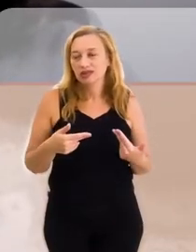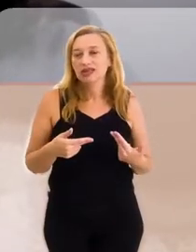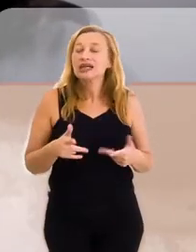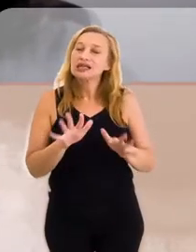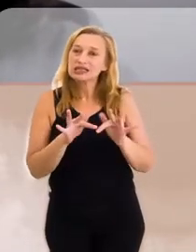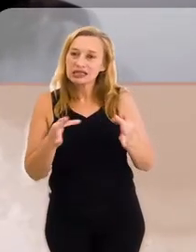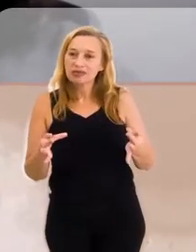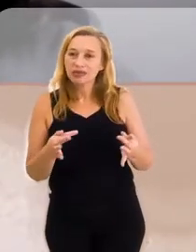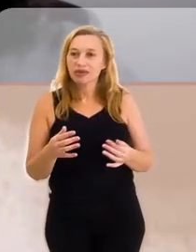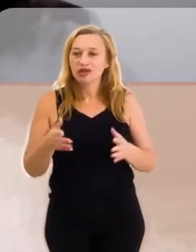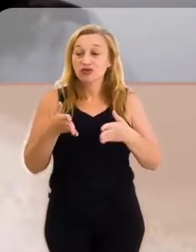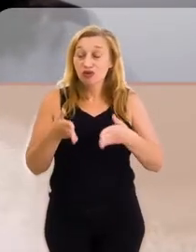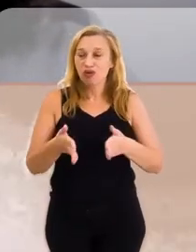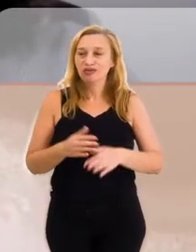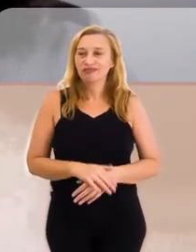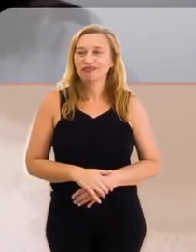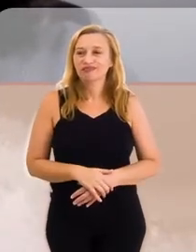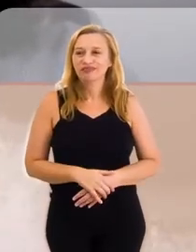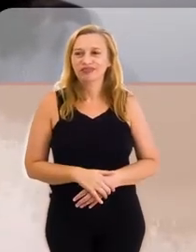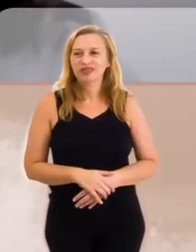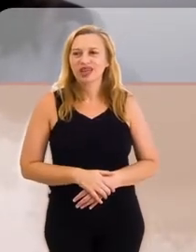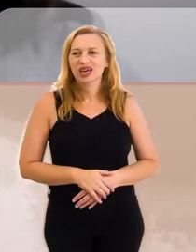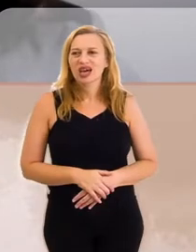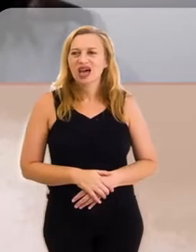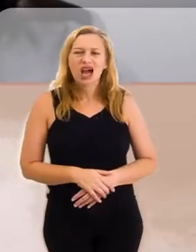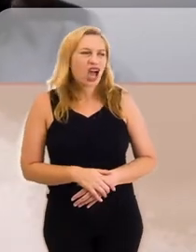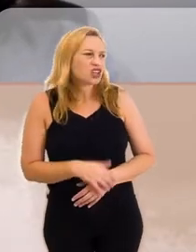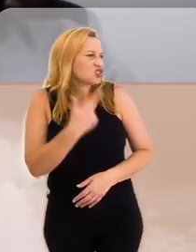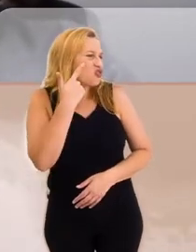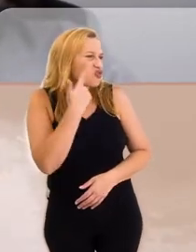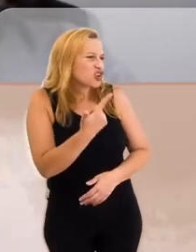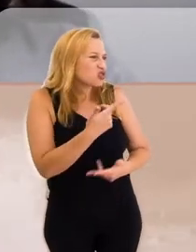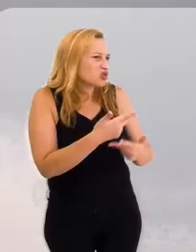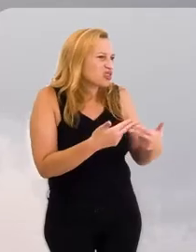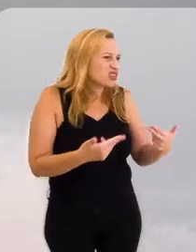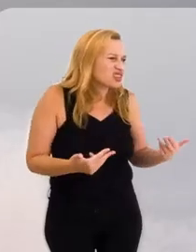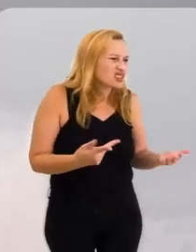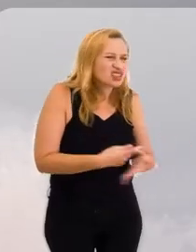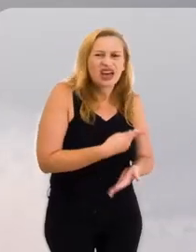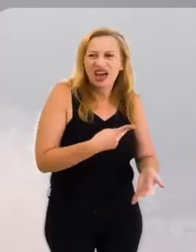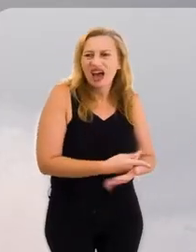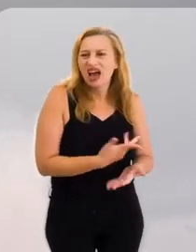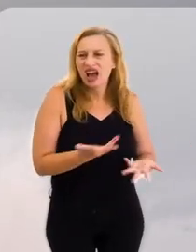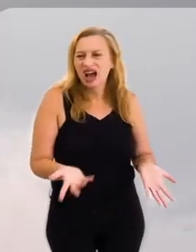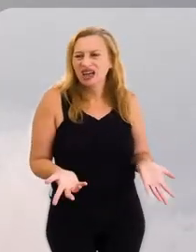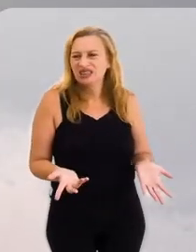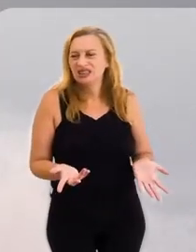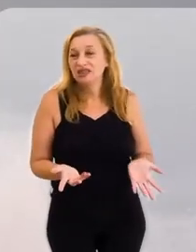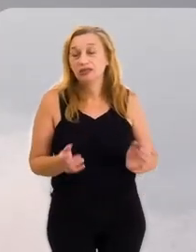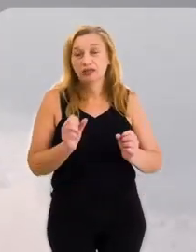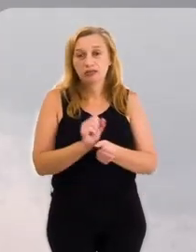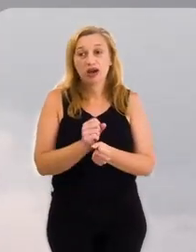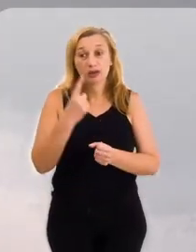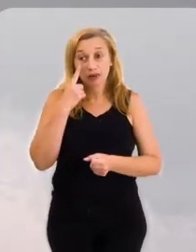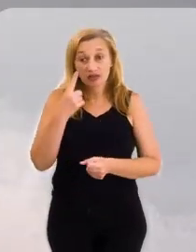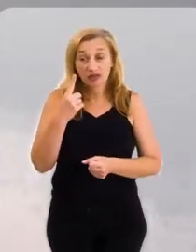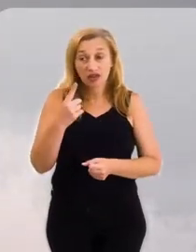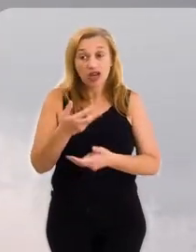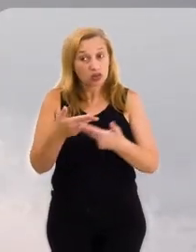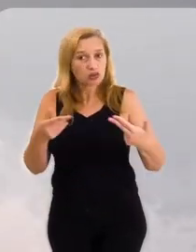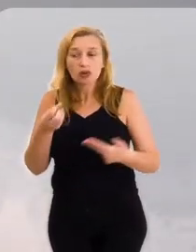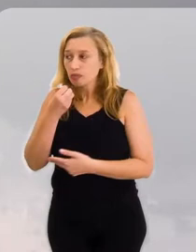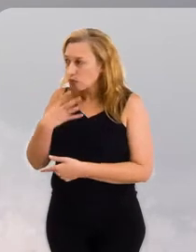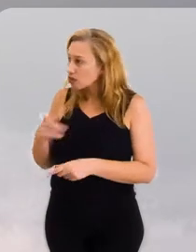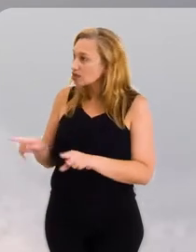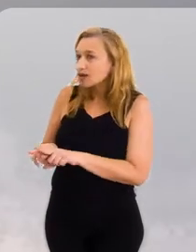e simplesmente uma questão de folga porque os meus erros as coisas que massa e fiz só para o prêmio ver